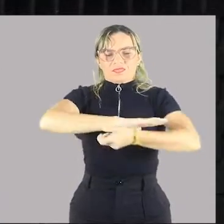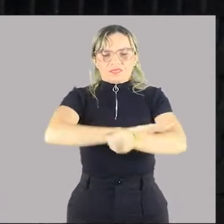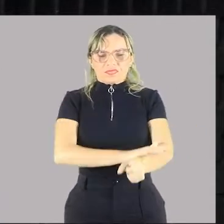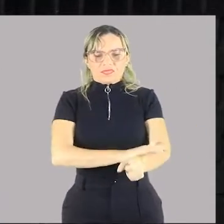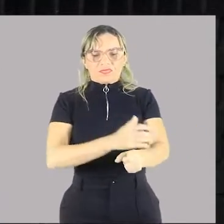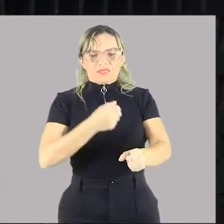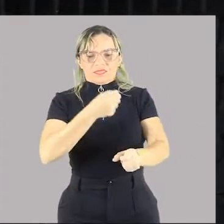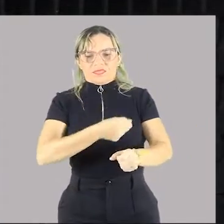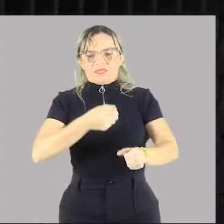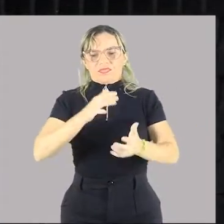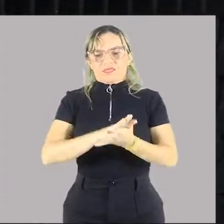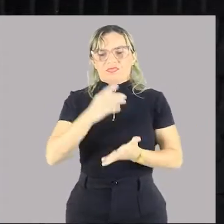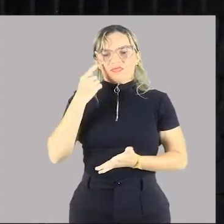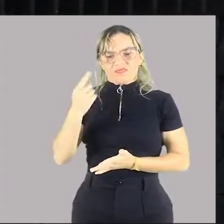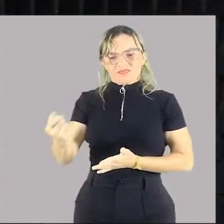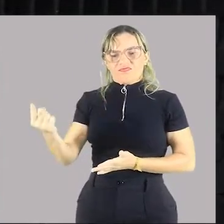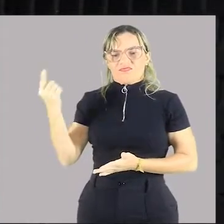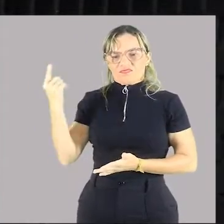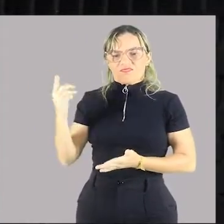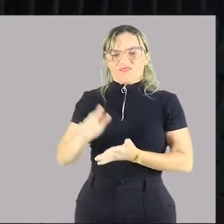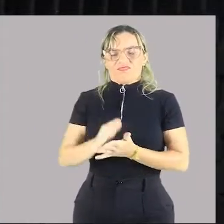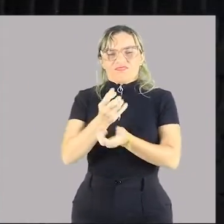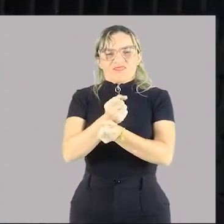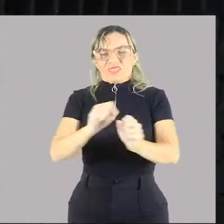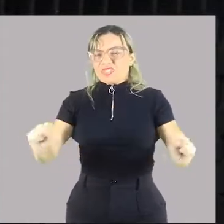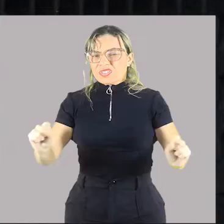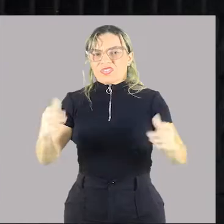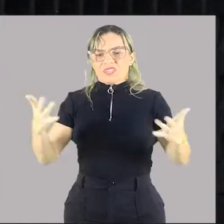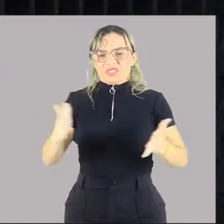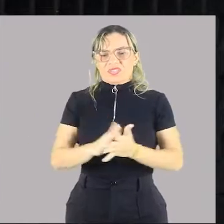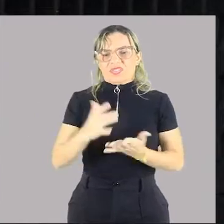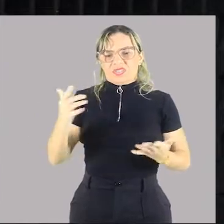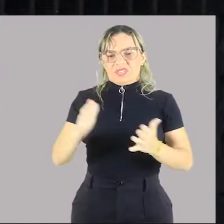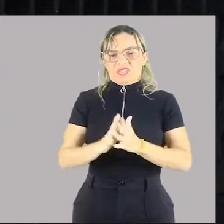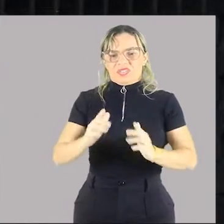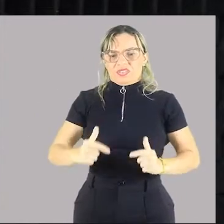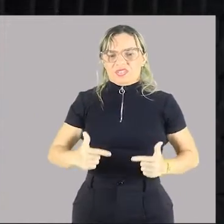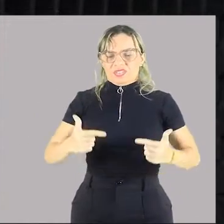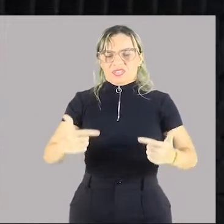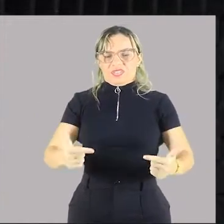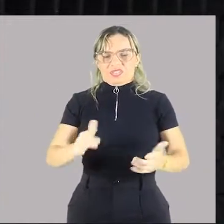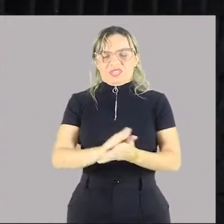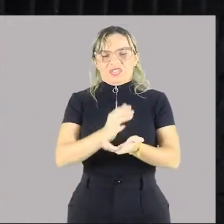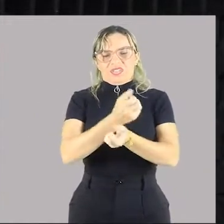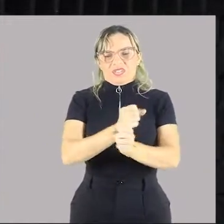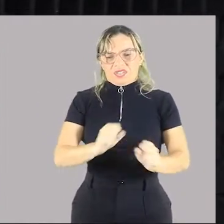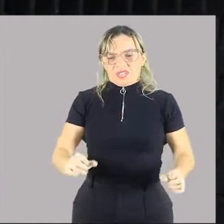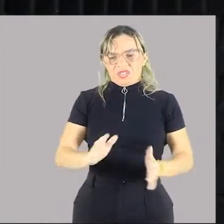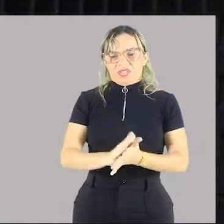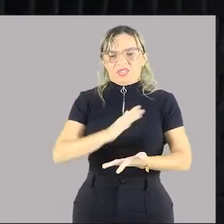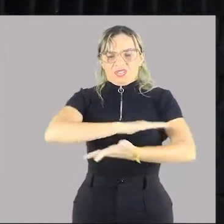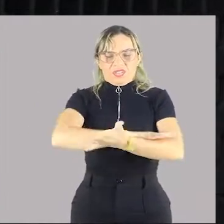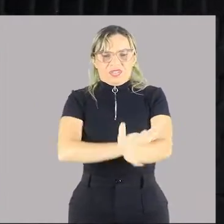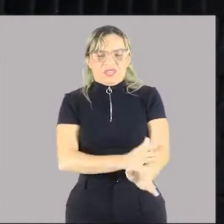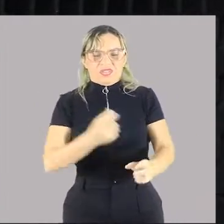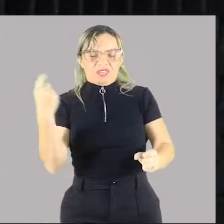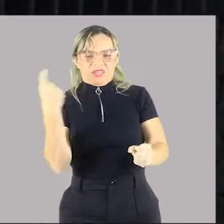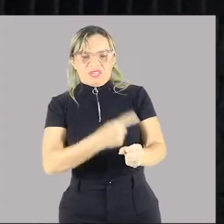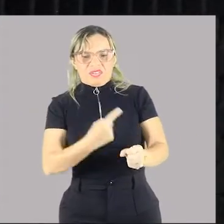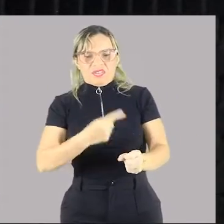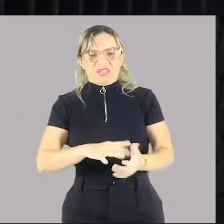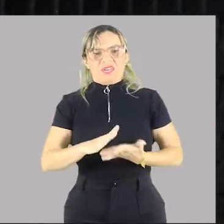lutas antirraciais. Porque falar das lutas anti-escravagistas, falar das lutas